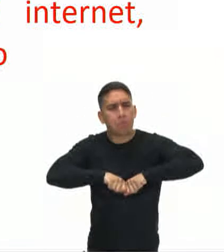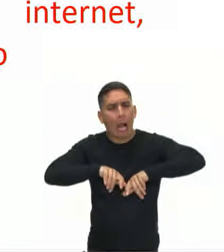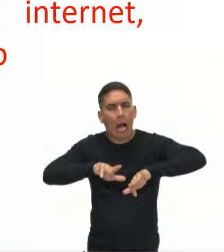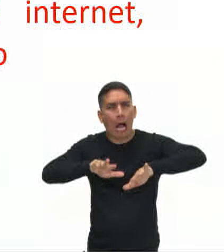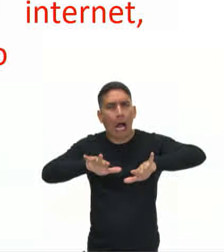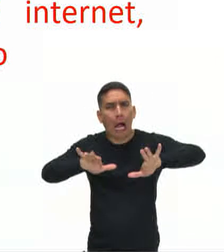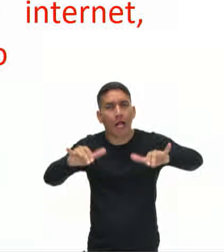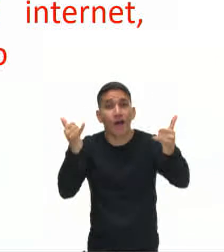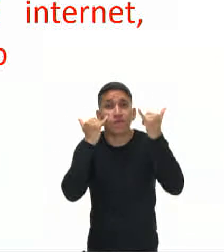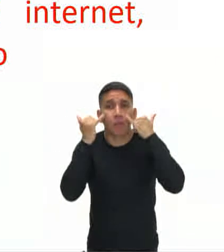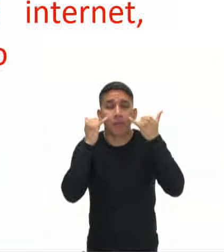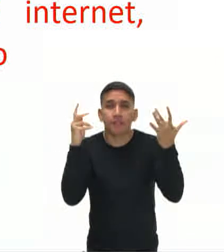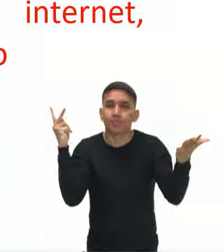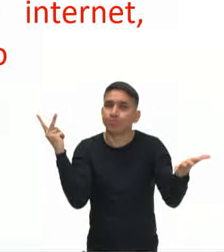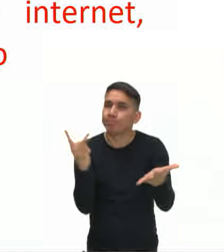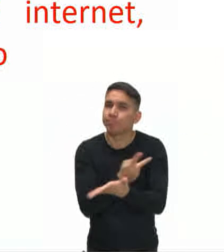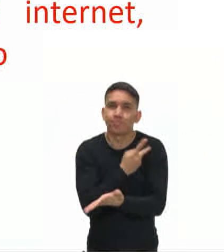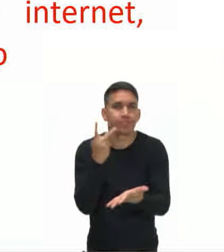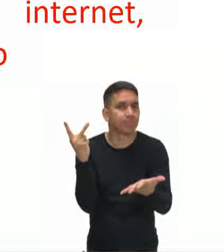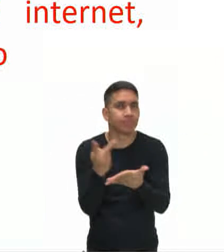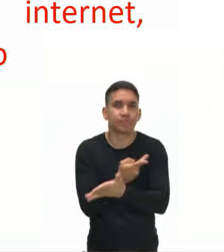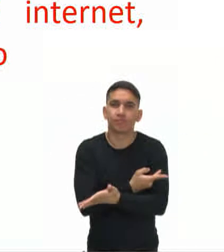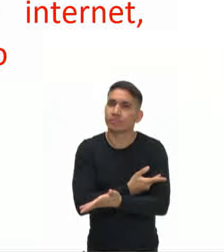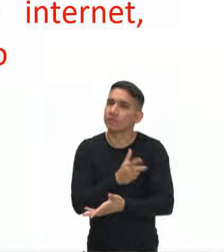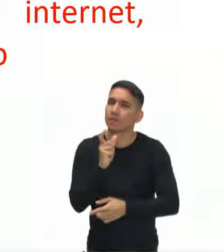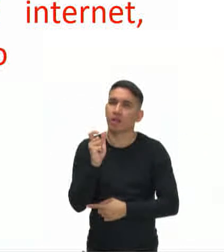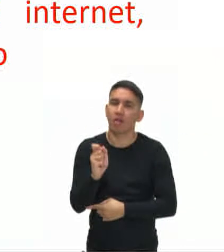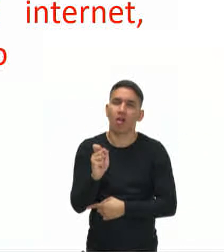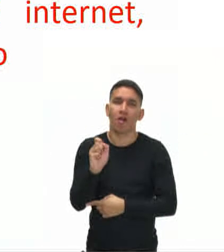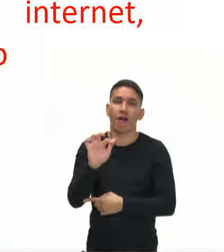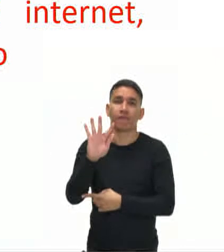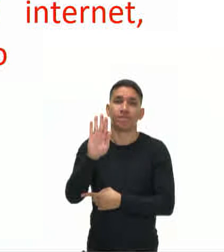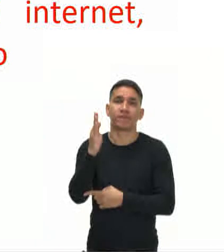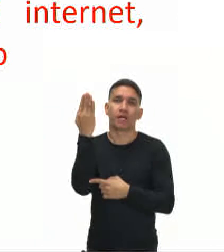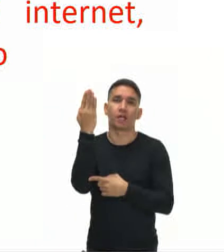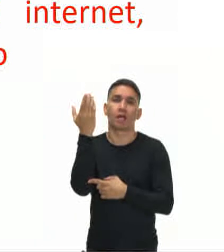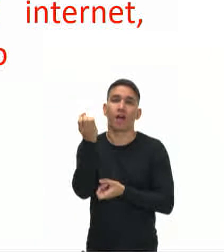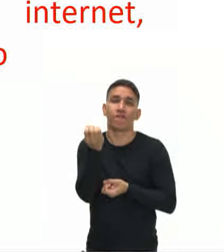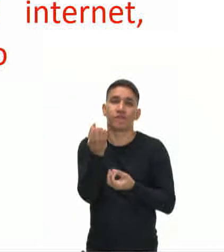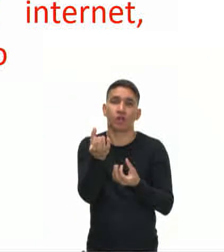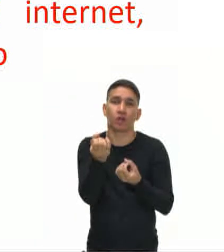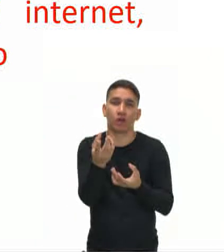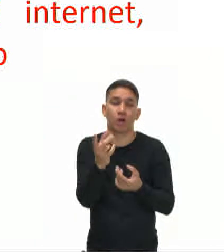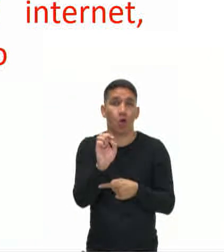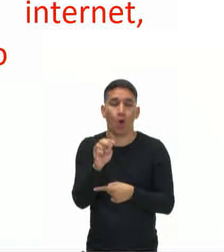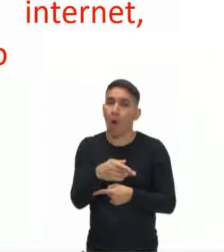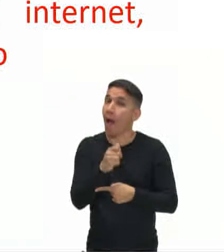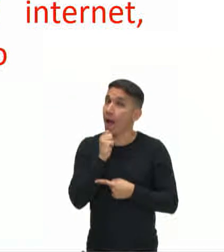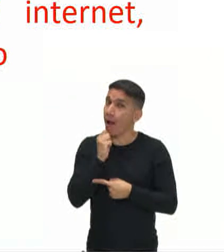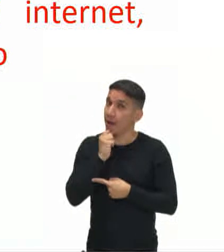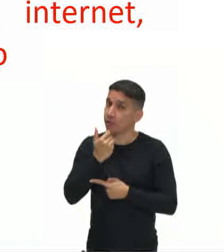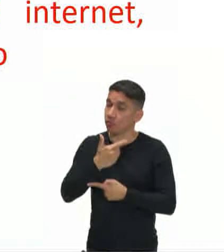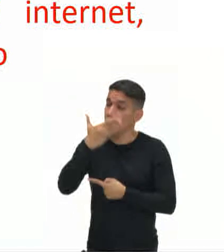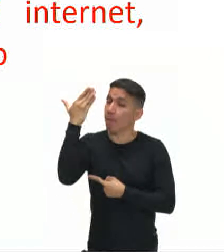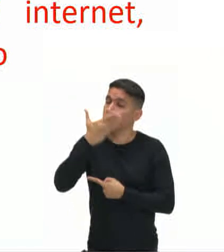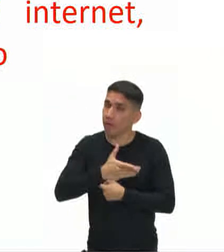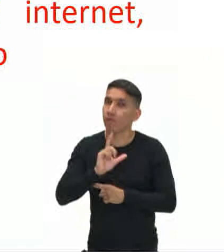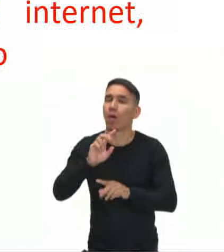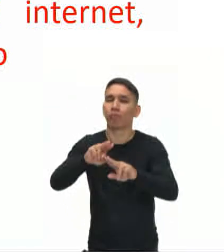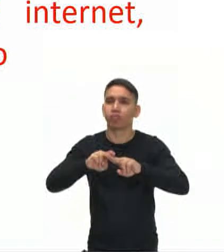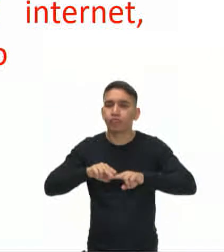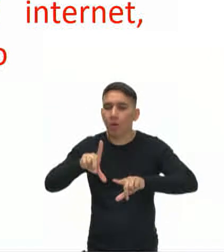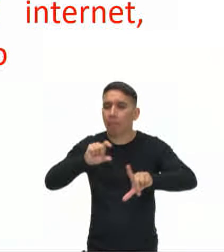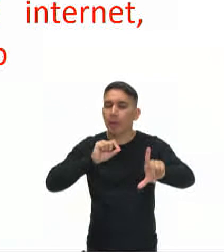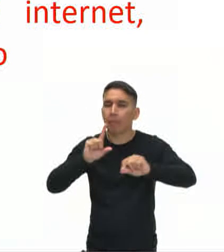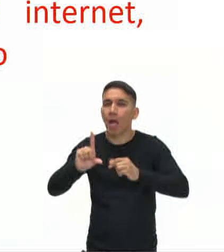notícias falsas, ou seja, as fake news, ou não confirmadas. A partir do título escolhido,